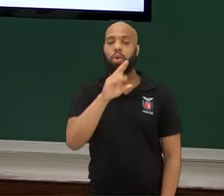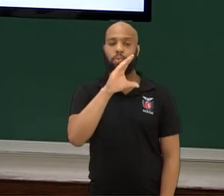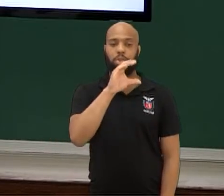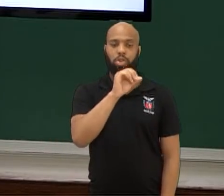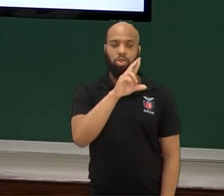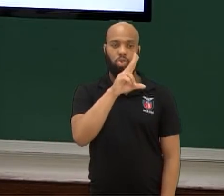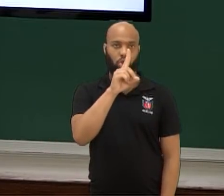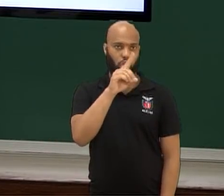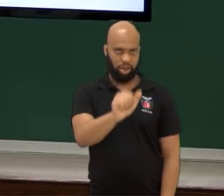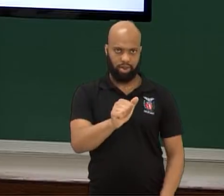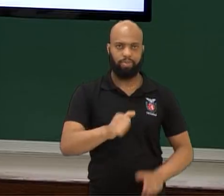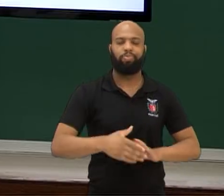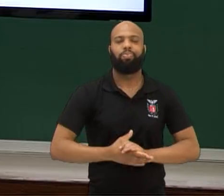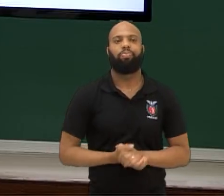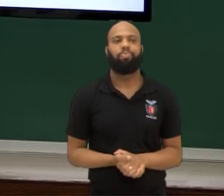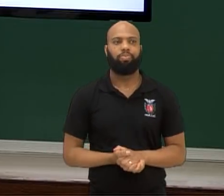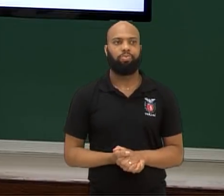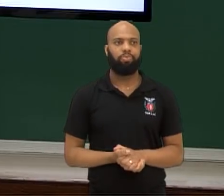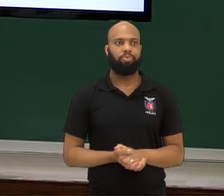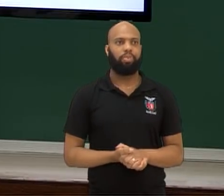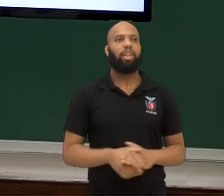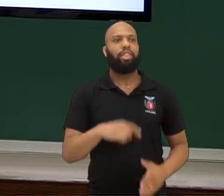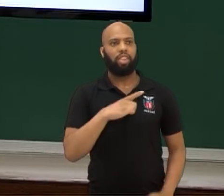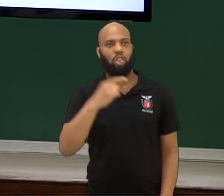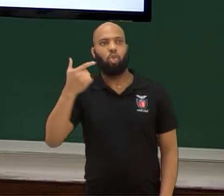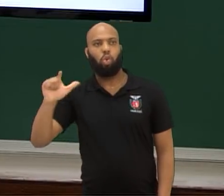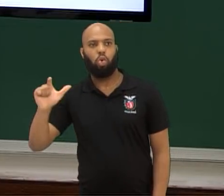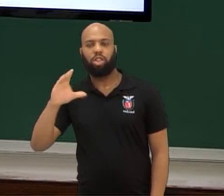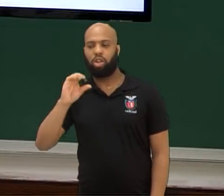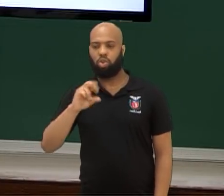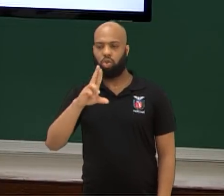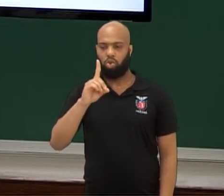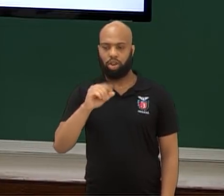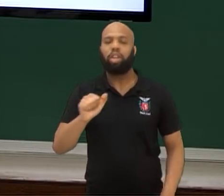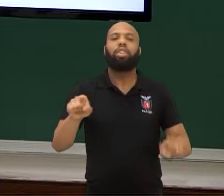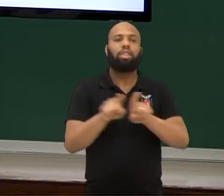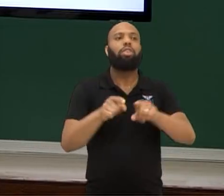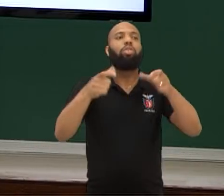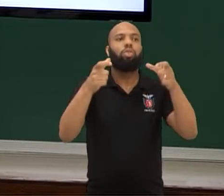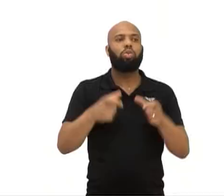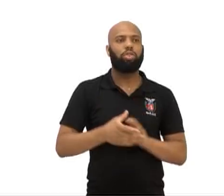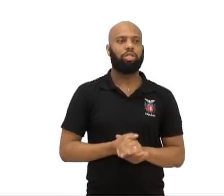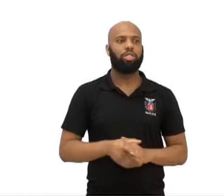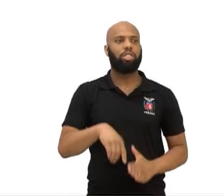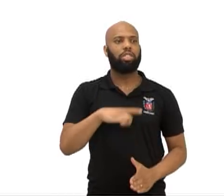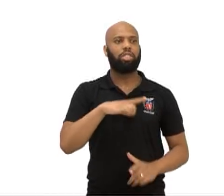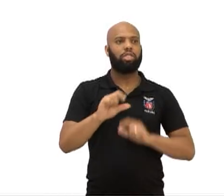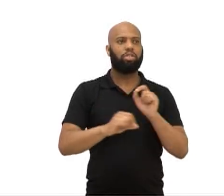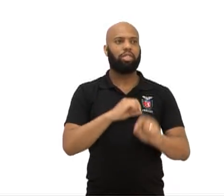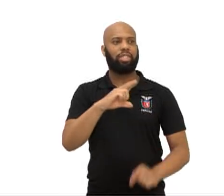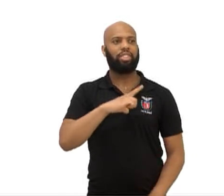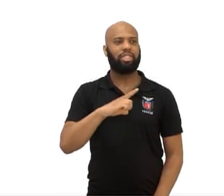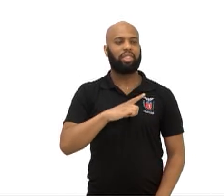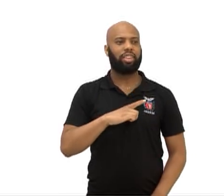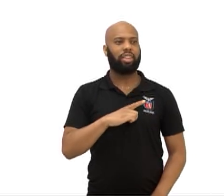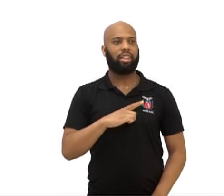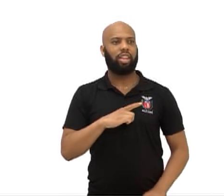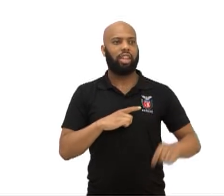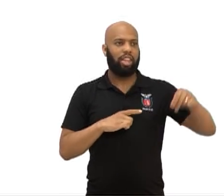CA é a corda. Temos mais uma corda aqui. Qual que é? Que é o